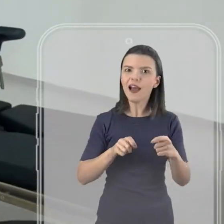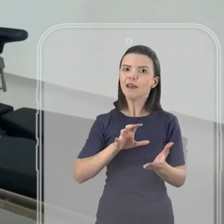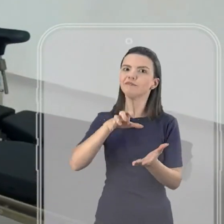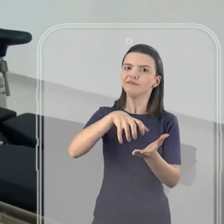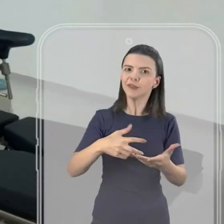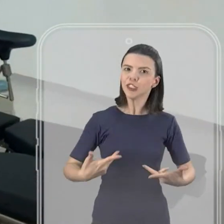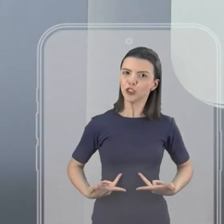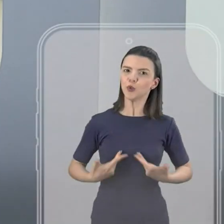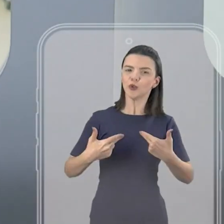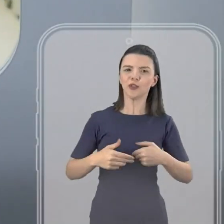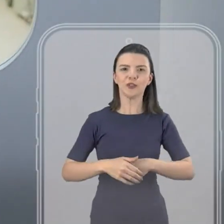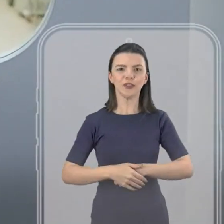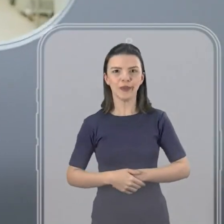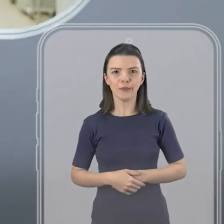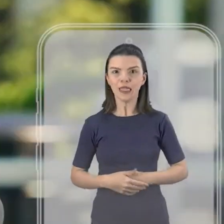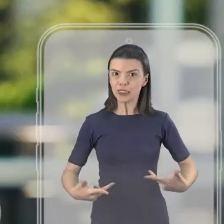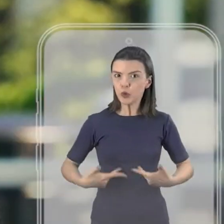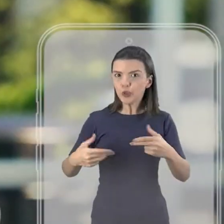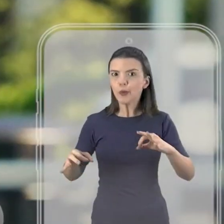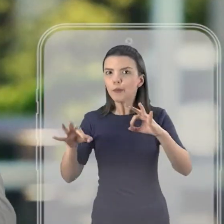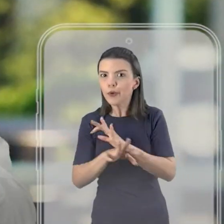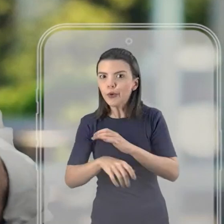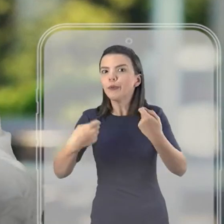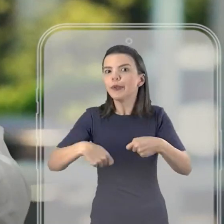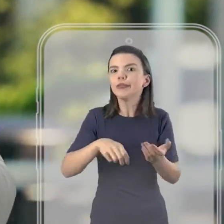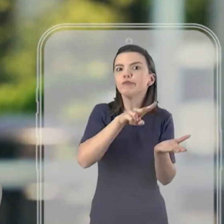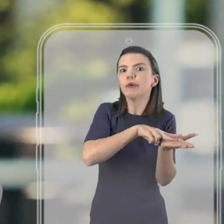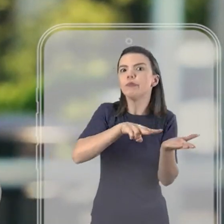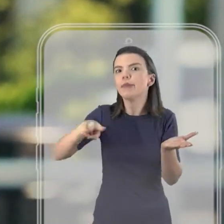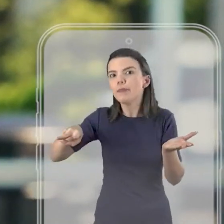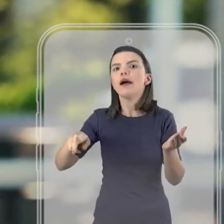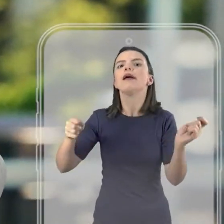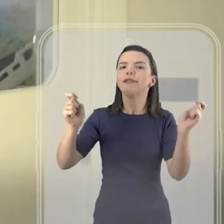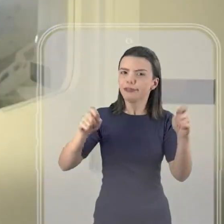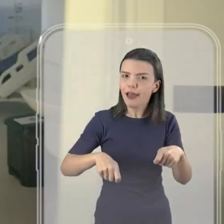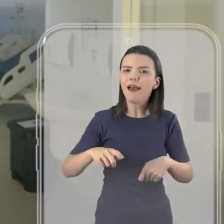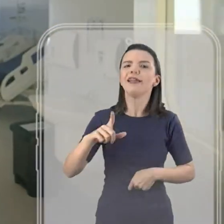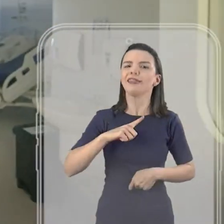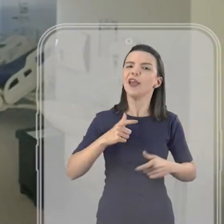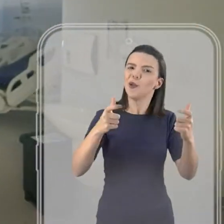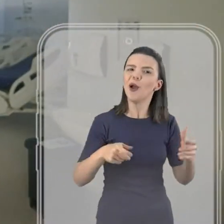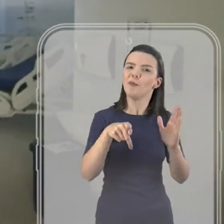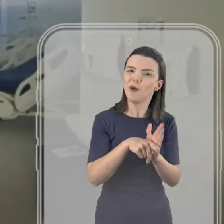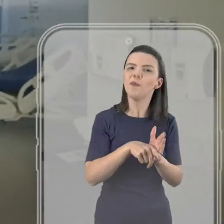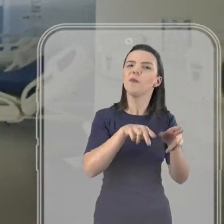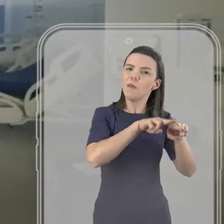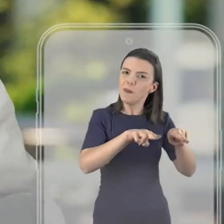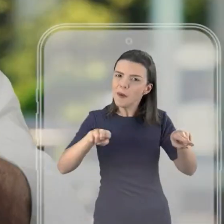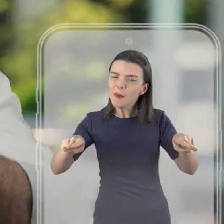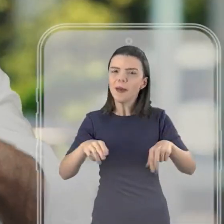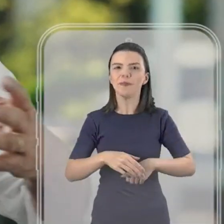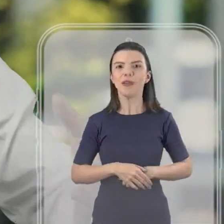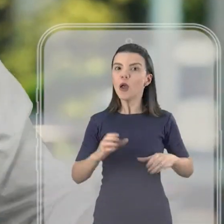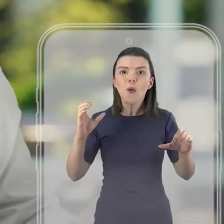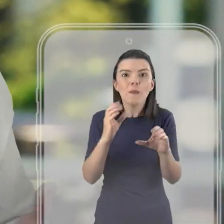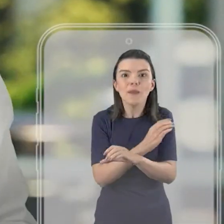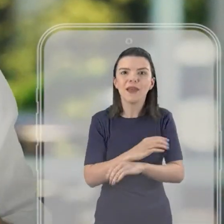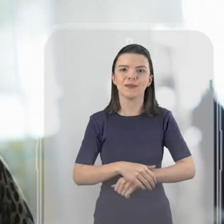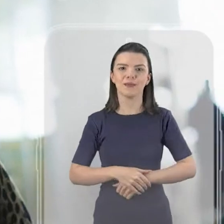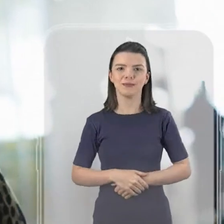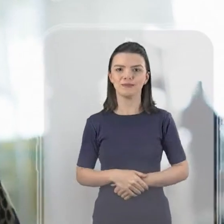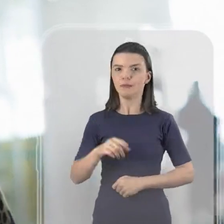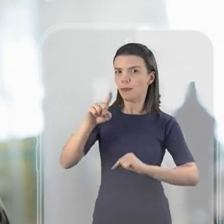Nós temos a sala de cirurgia lá também. Quando eu fiz a pequena cirurgia, agora eu preciso ficar em observação. Nós temos uma sala de observação lá. Então, é um equipamento